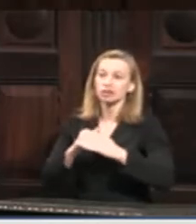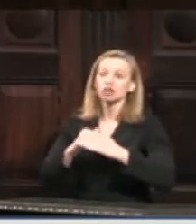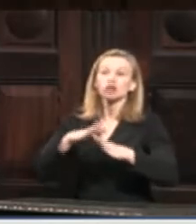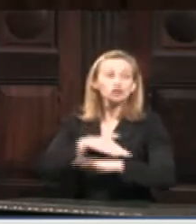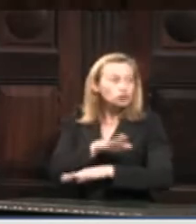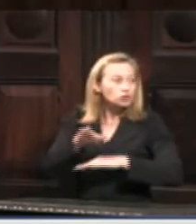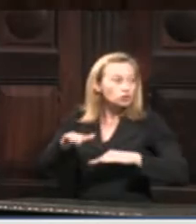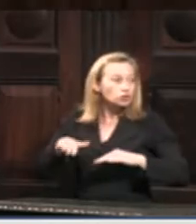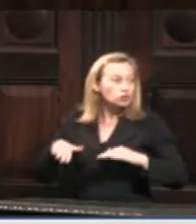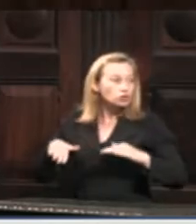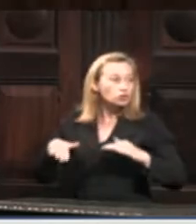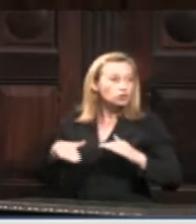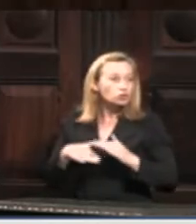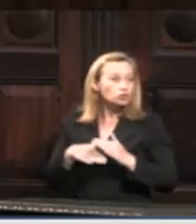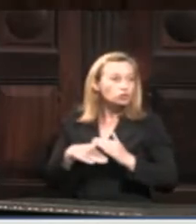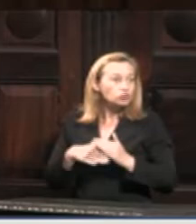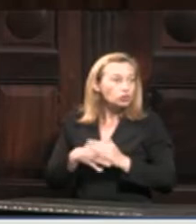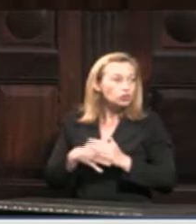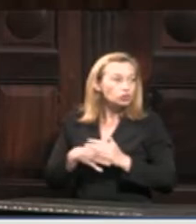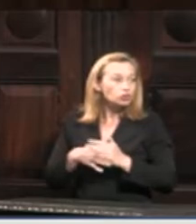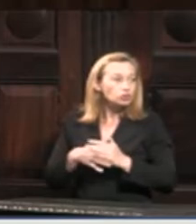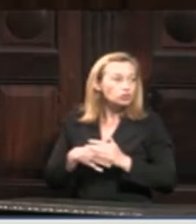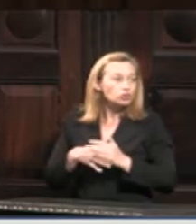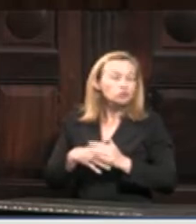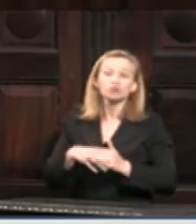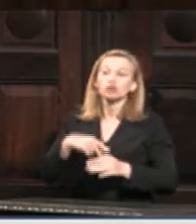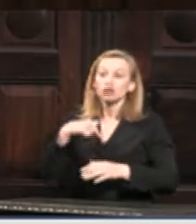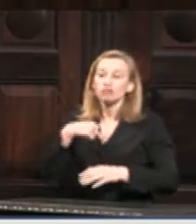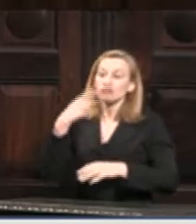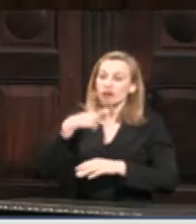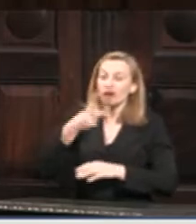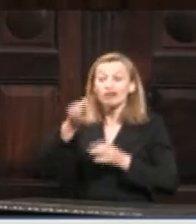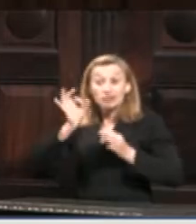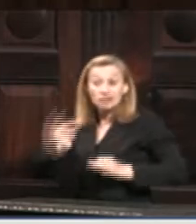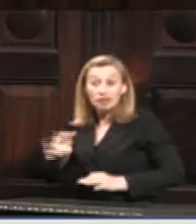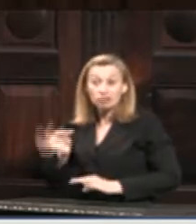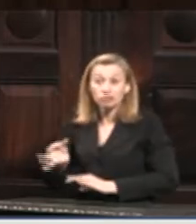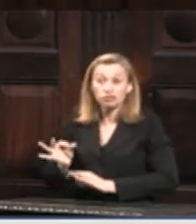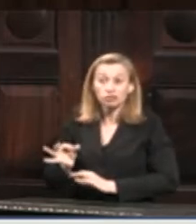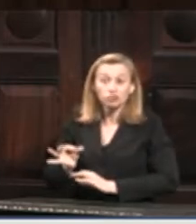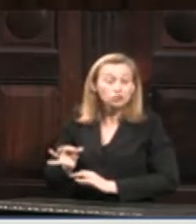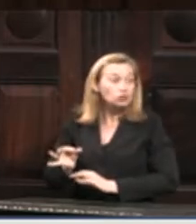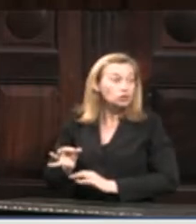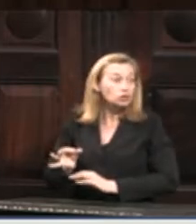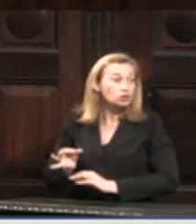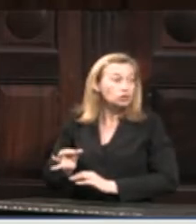e de forma muito clara, que as comissões permanentes serão